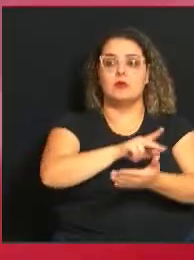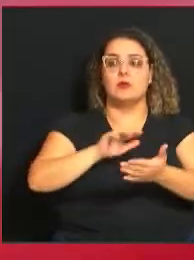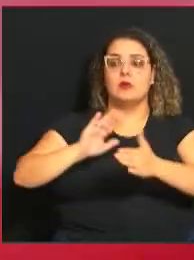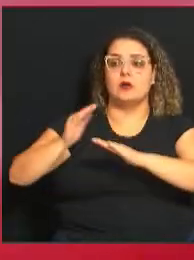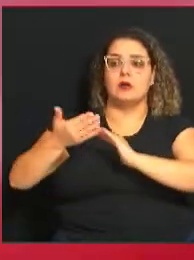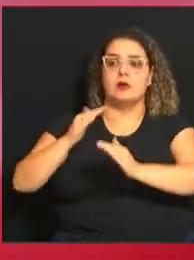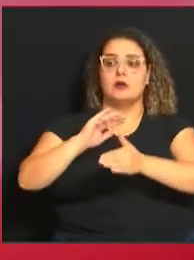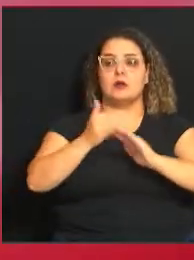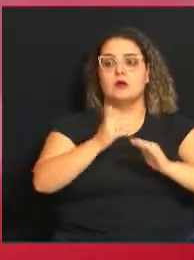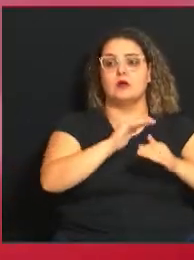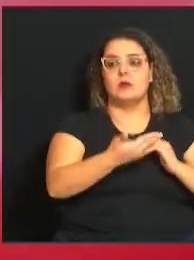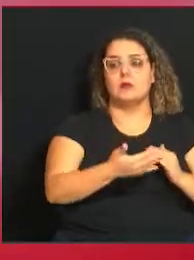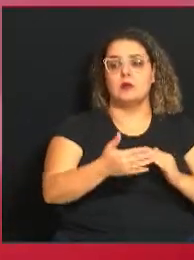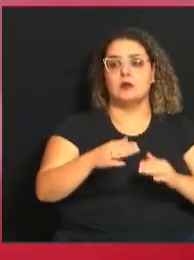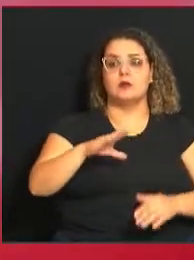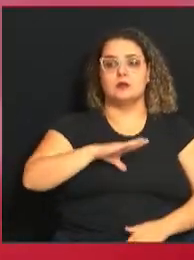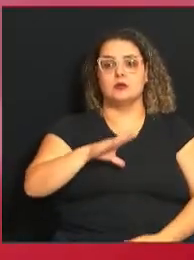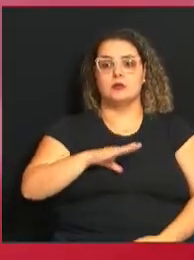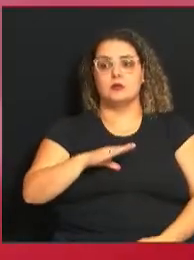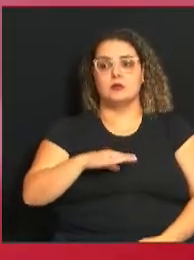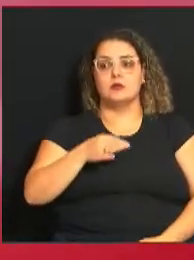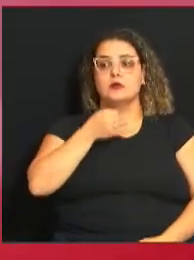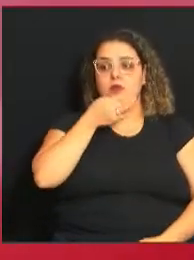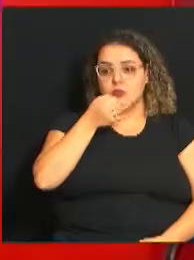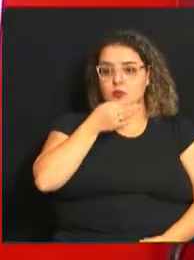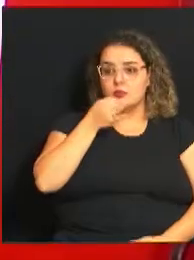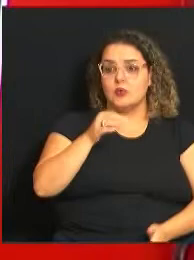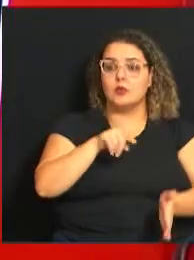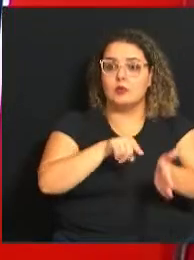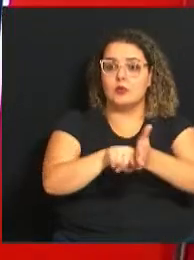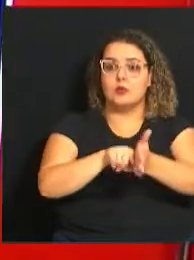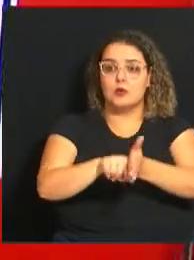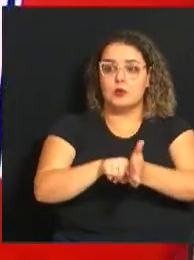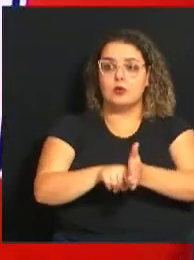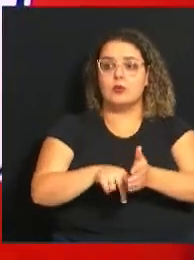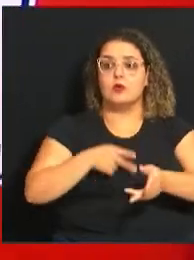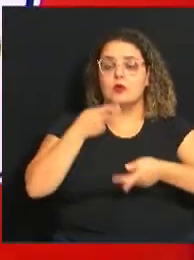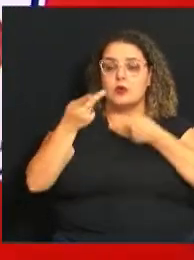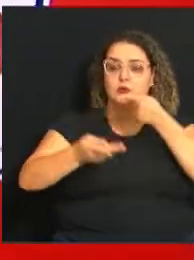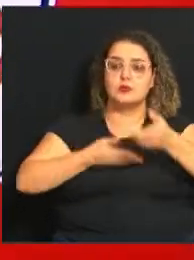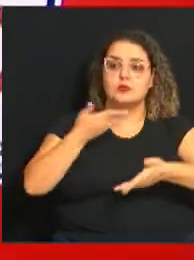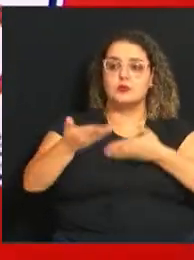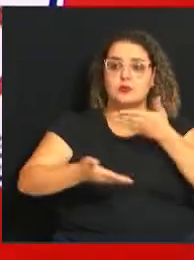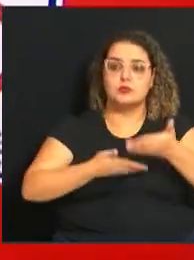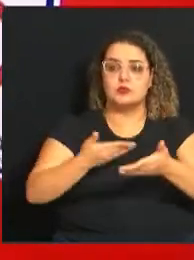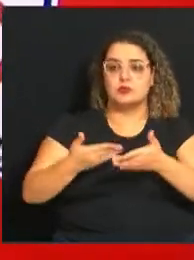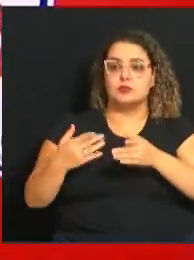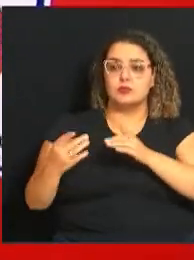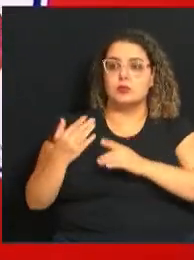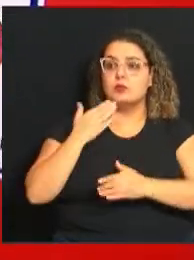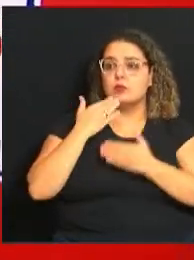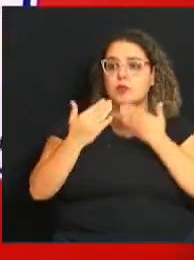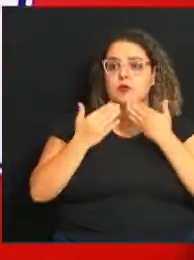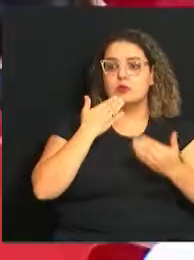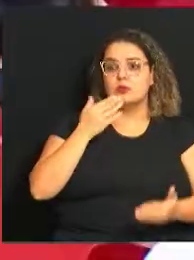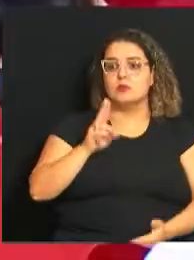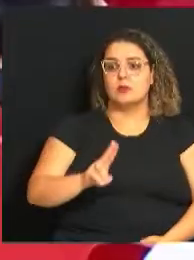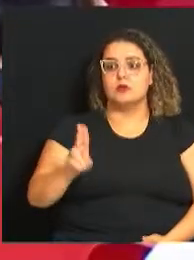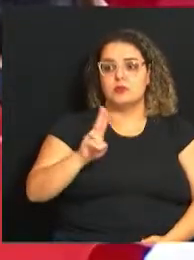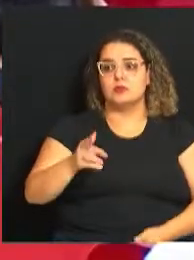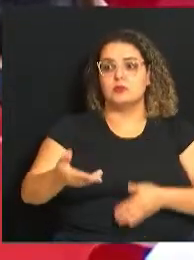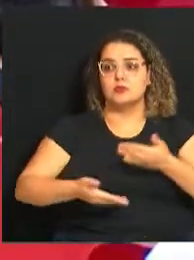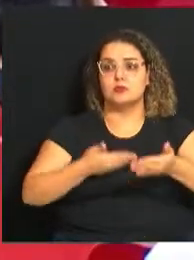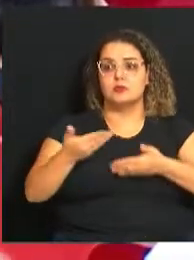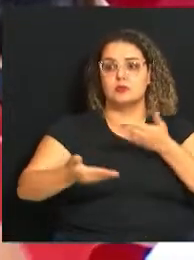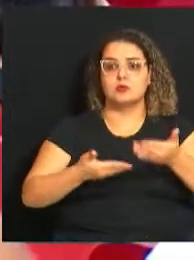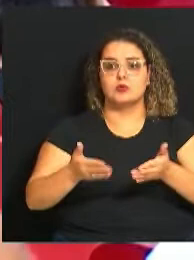cidade. Esse é o momento de sugerir, de perguntar e de compartilhar demandas de quem mais usa os serviços. No